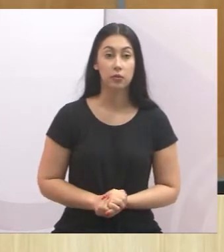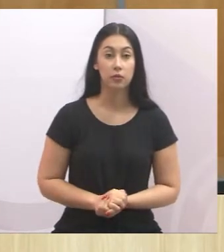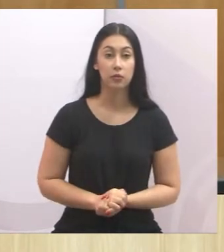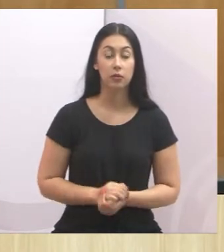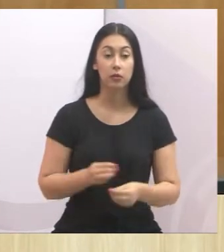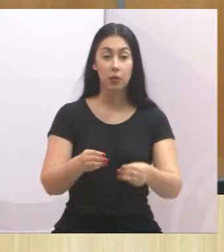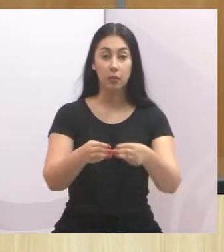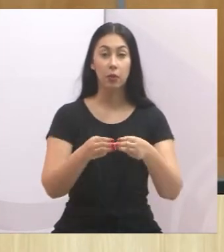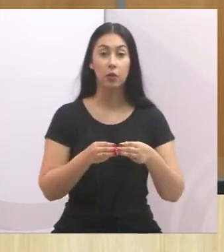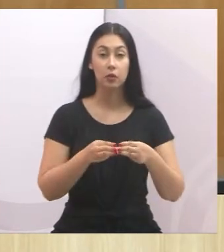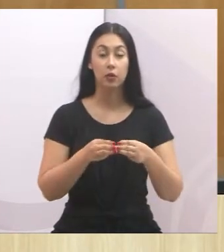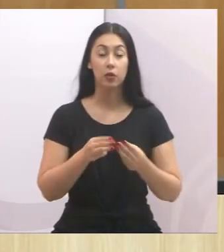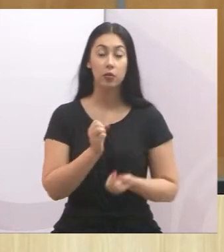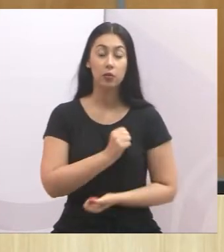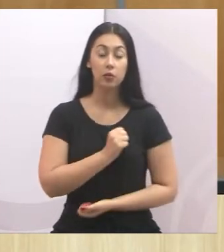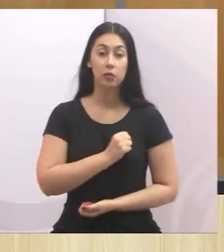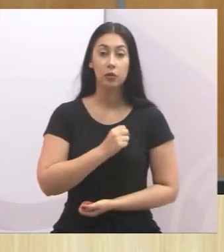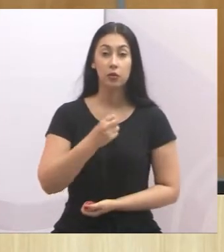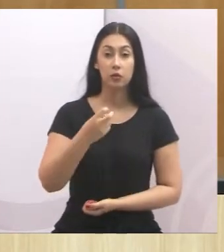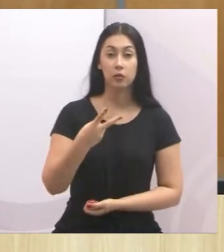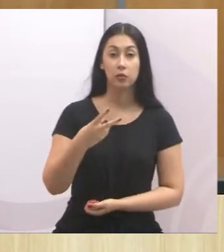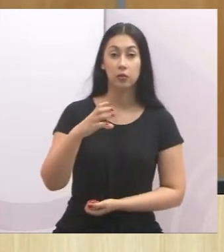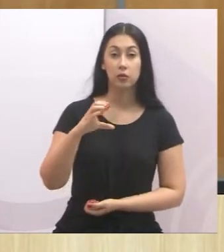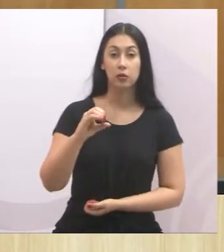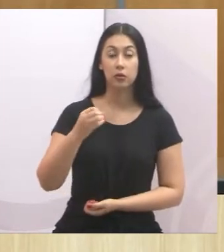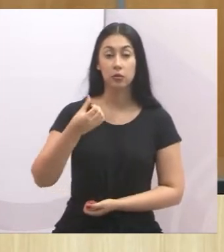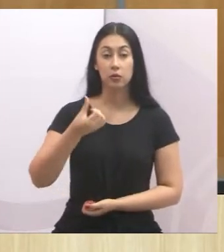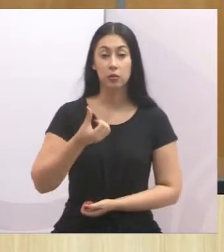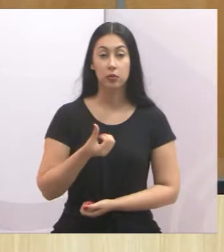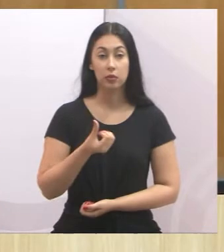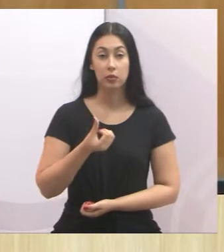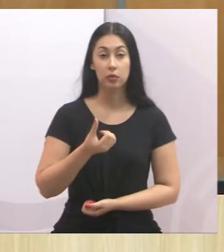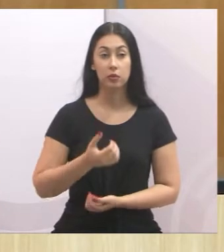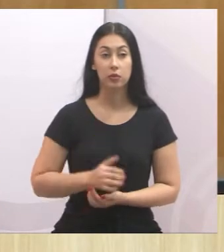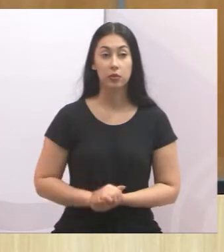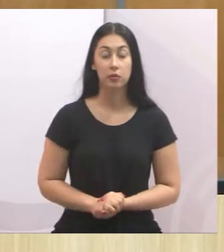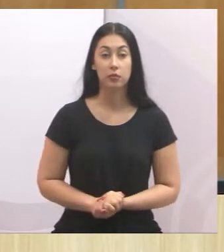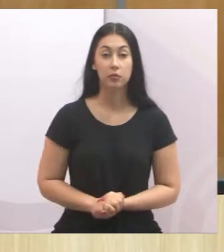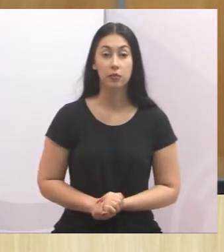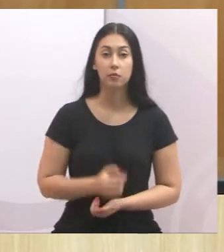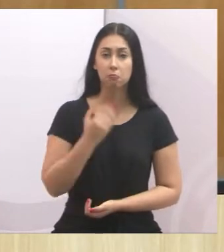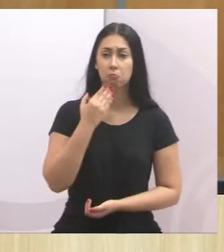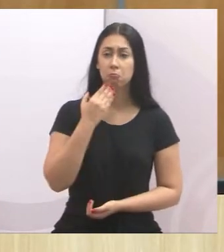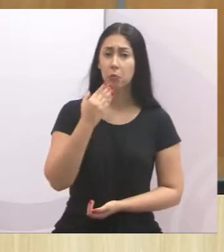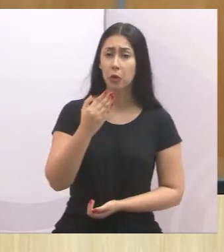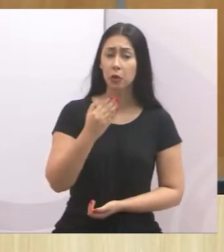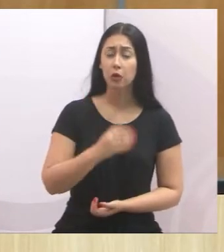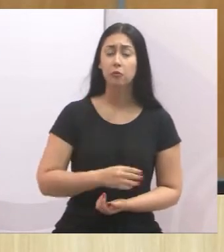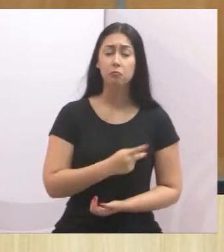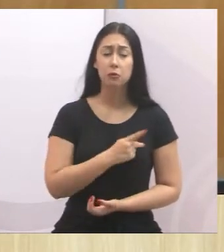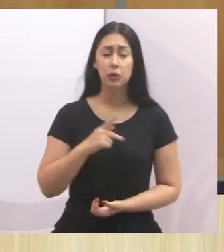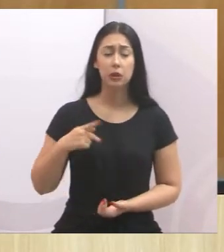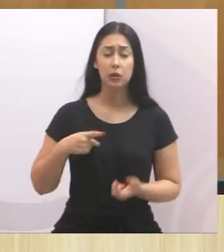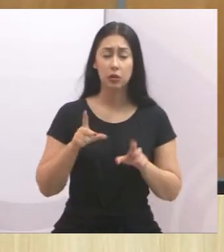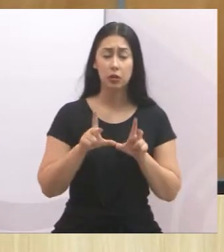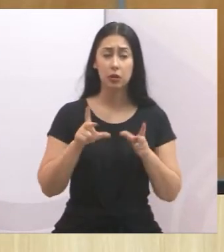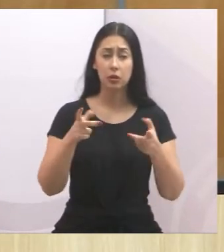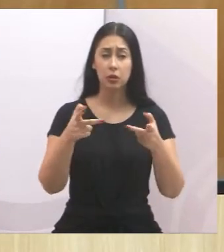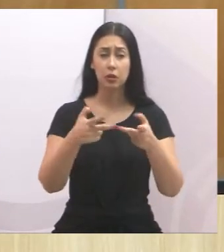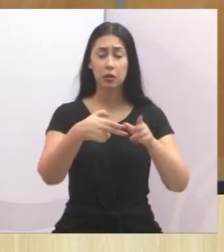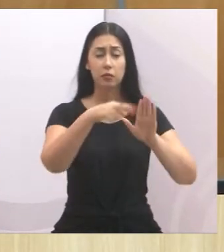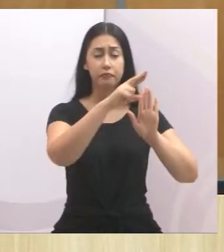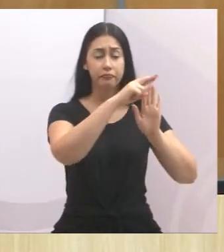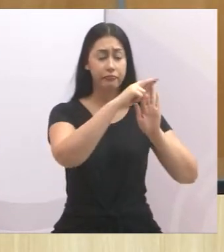Moção número 206. Requeremos ao excelentíssimo senhor presidente desta casa, cumpridas